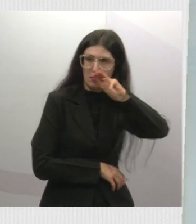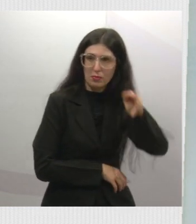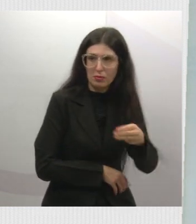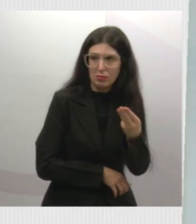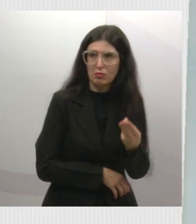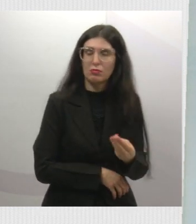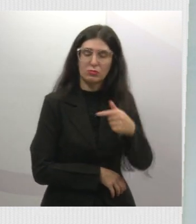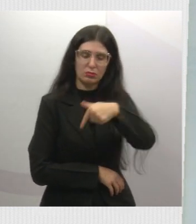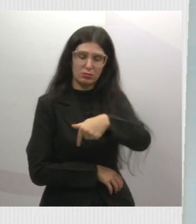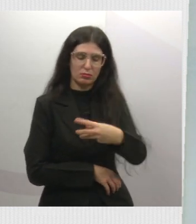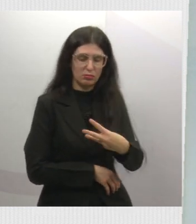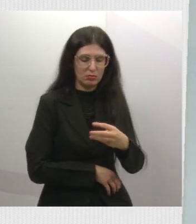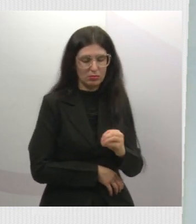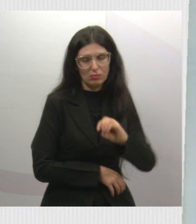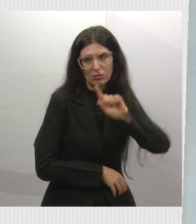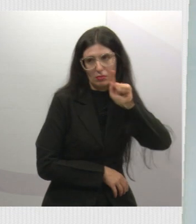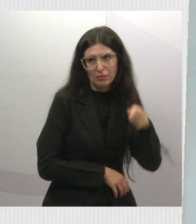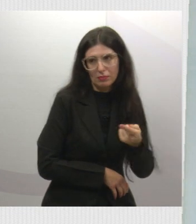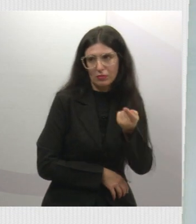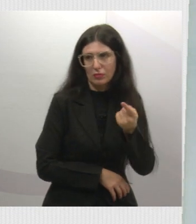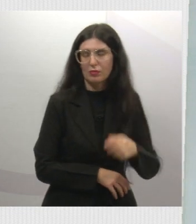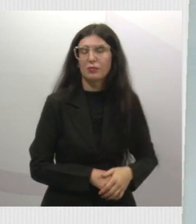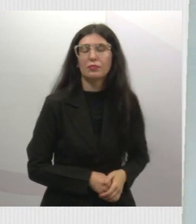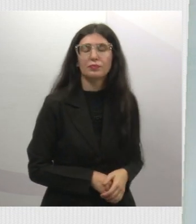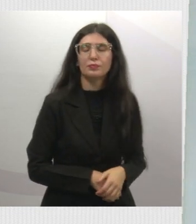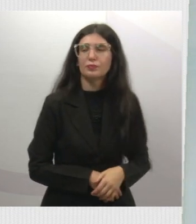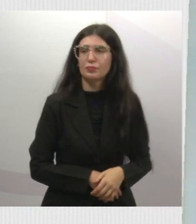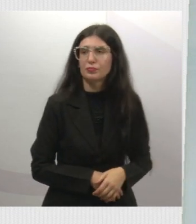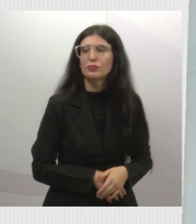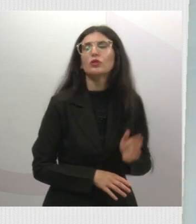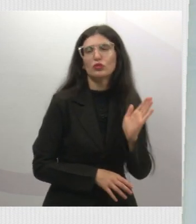106.730.000 e foi arrecadado